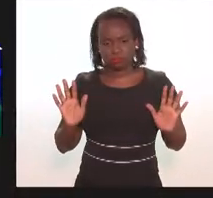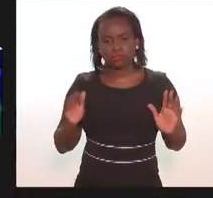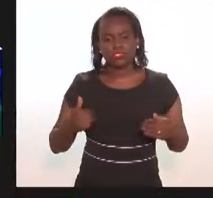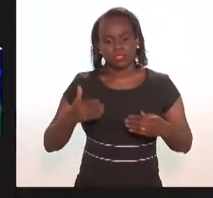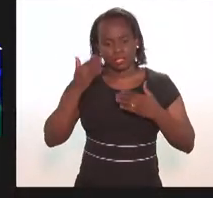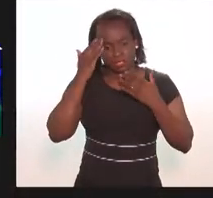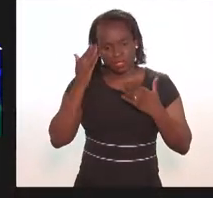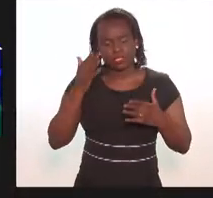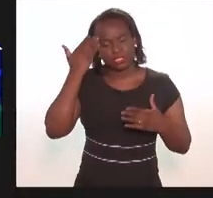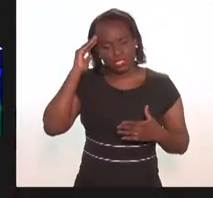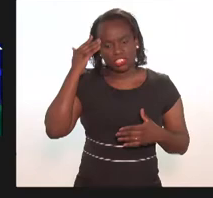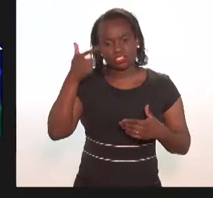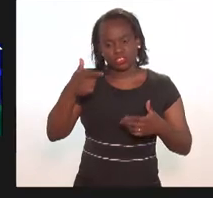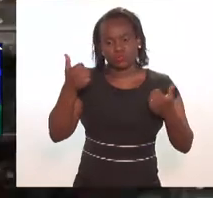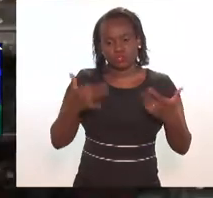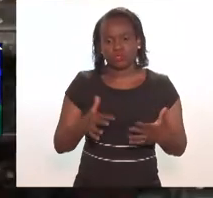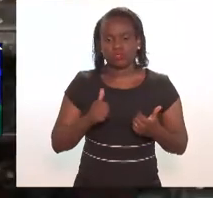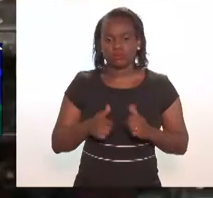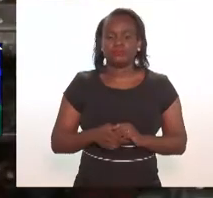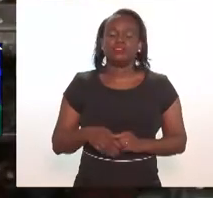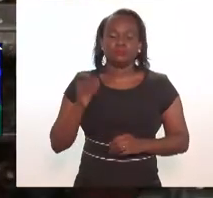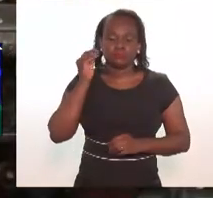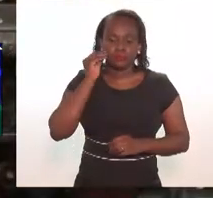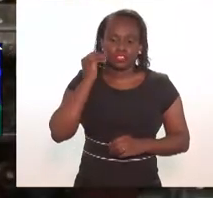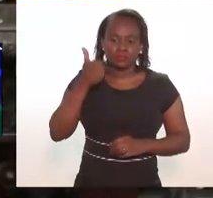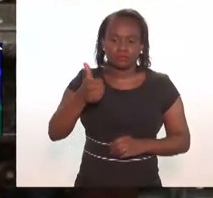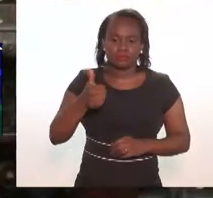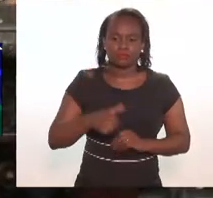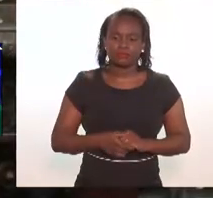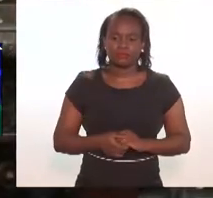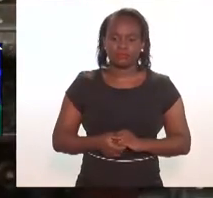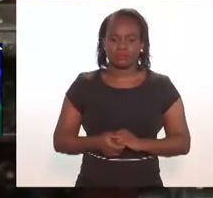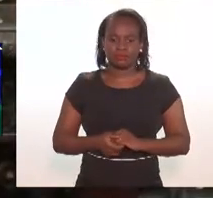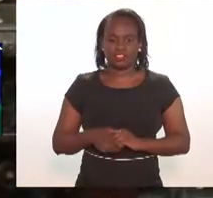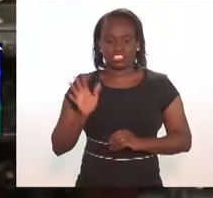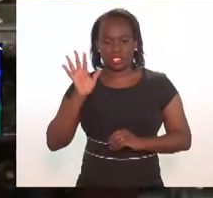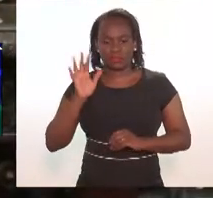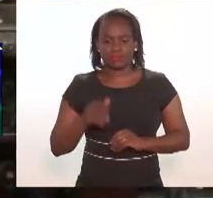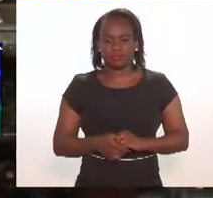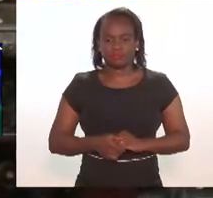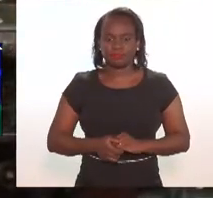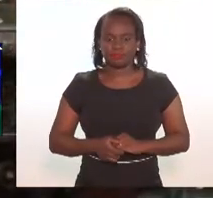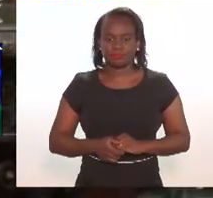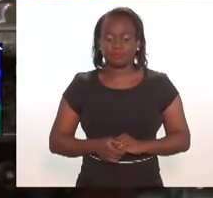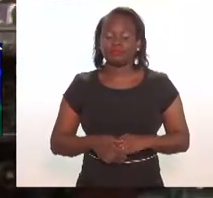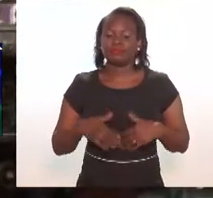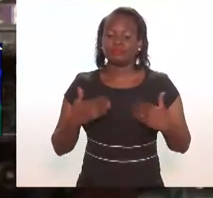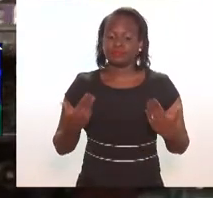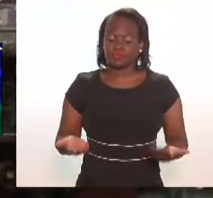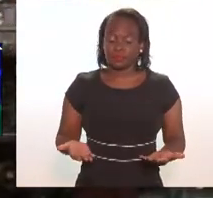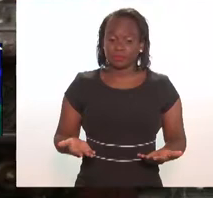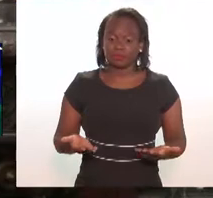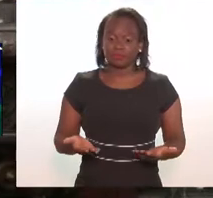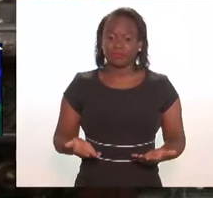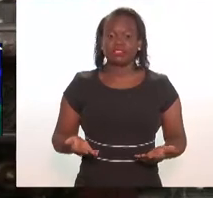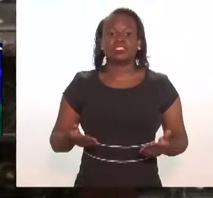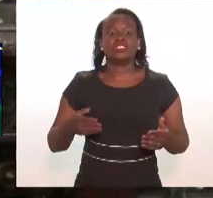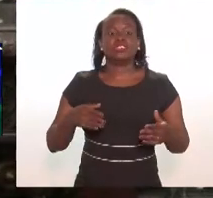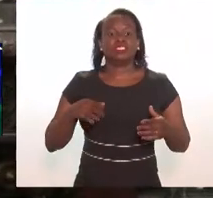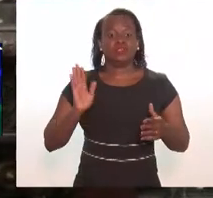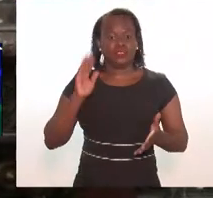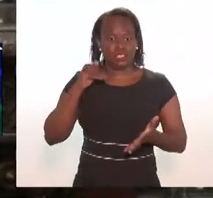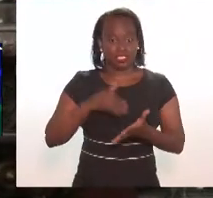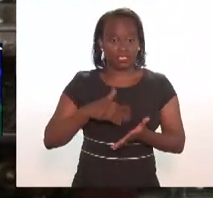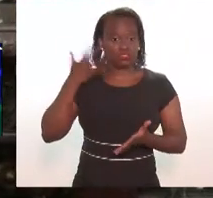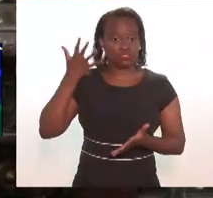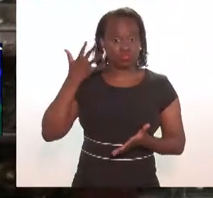sua prerrogativa. Obrigado. Um beijo, meu irmão. Tchau. Então... Estamos no expediente